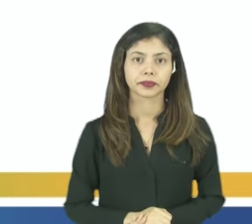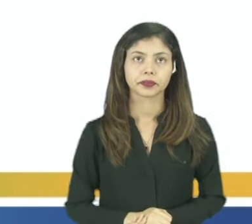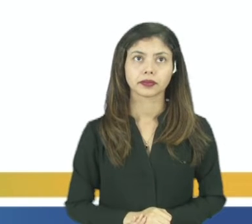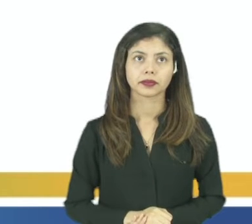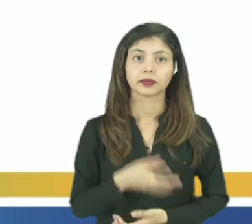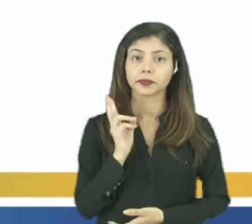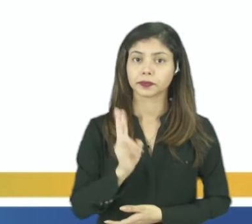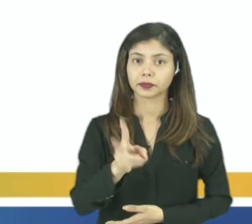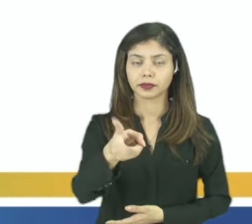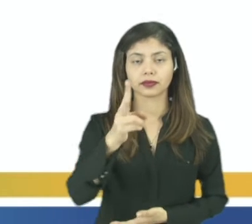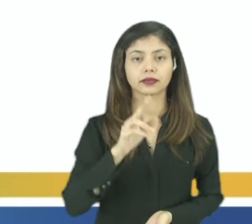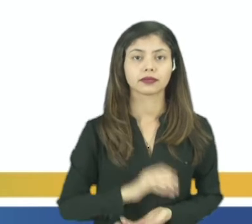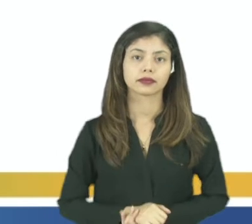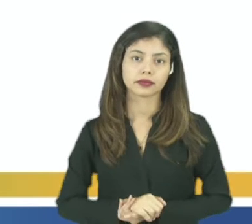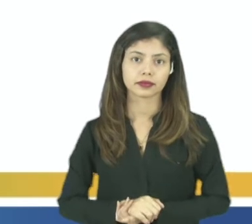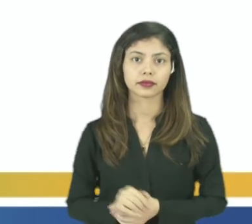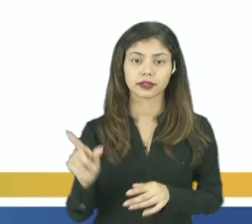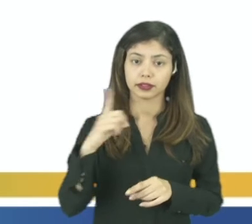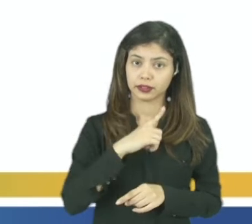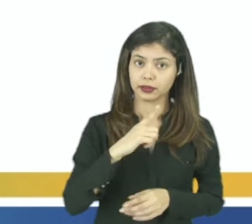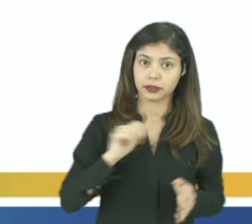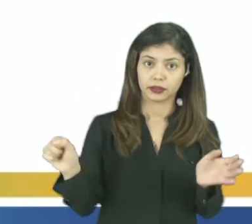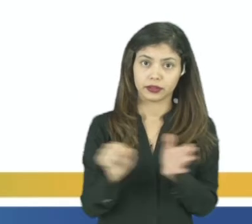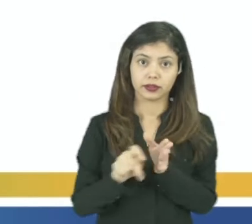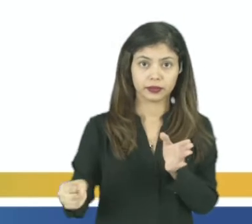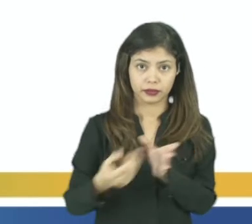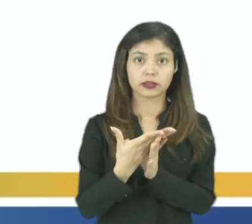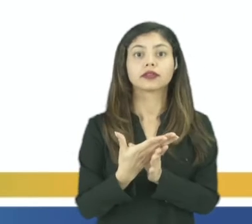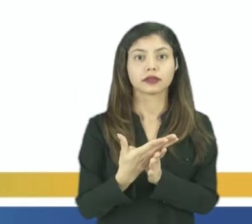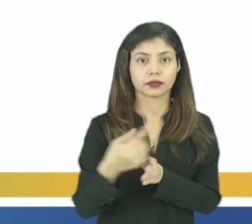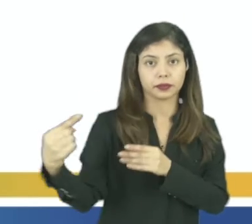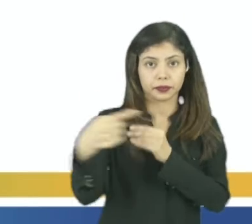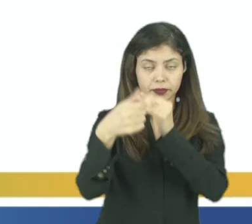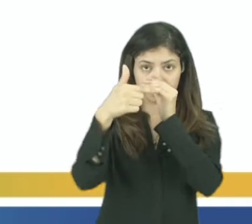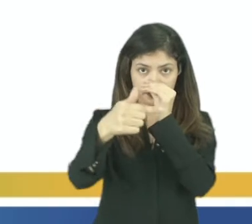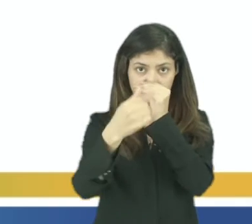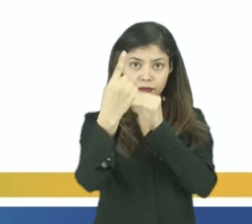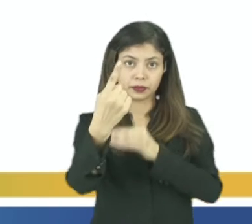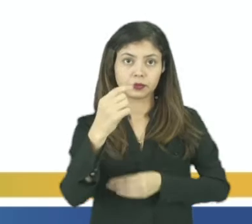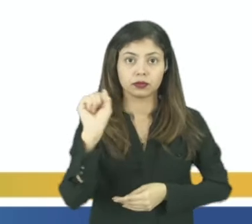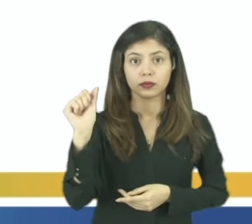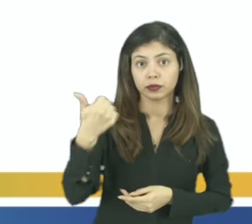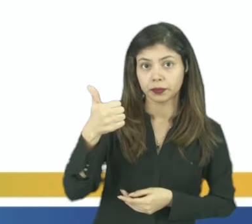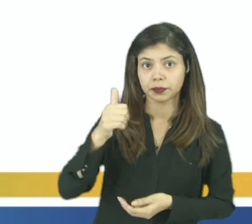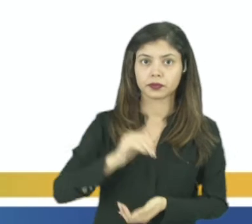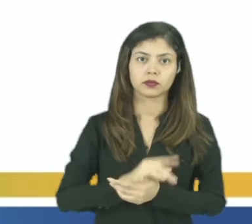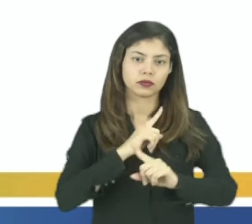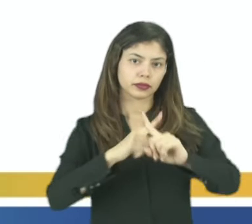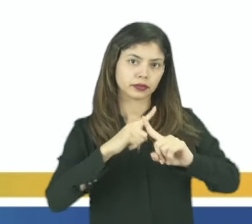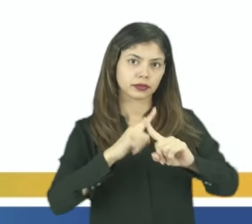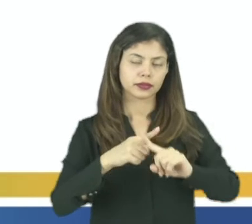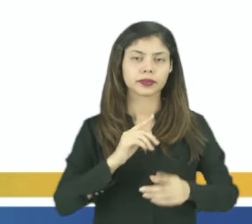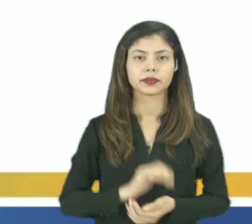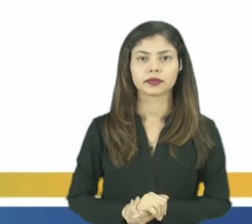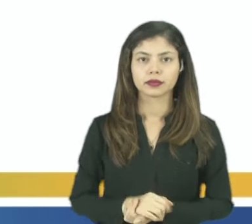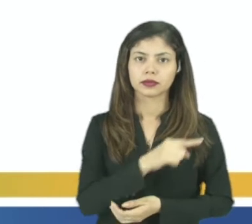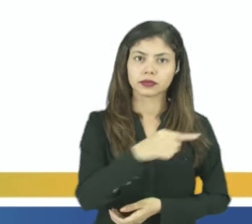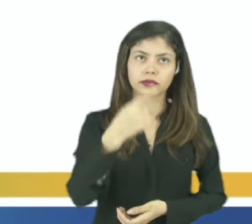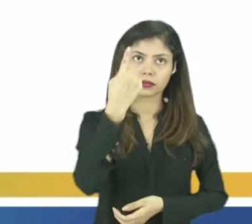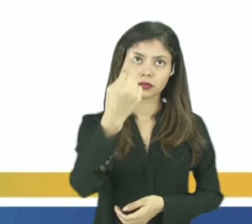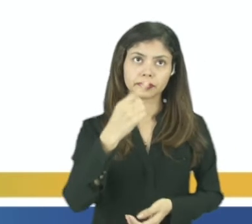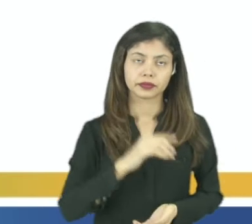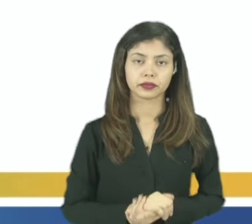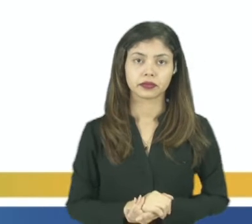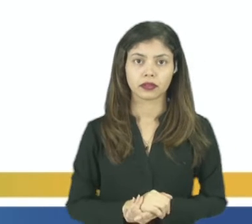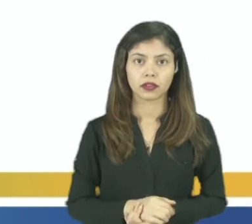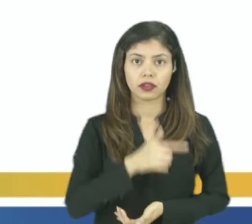Na sequência, nós teremos o produto de 1, 7 e menos 11. Multiplicado por menos 1, o resultado